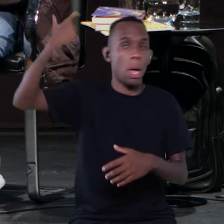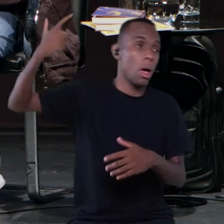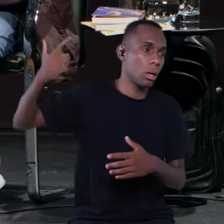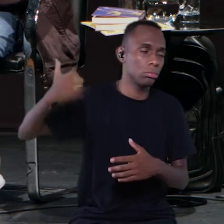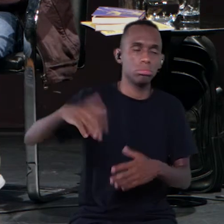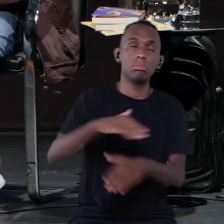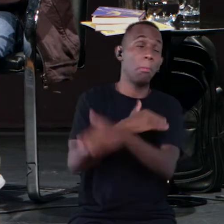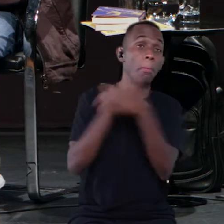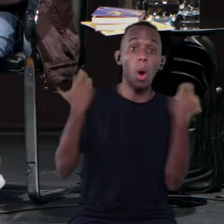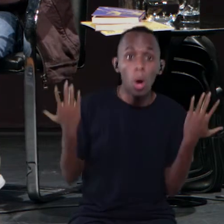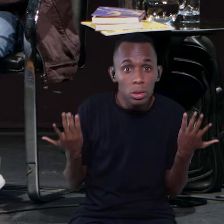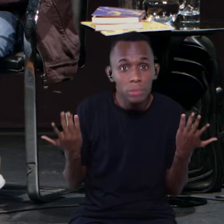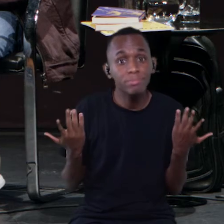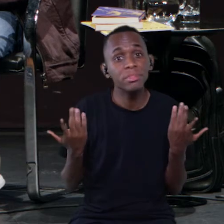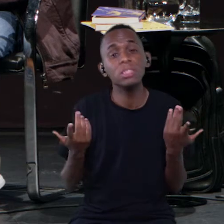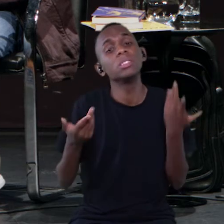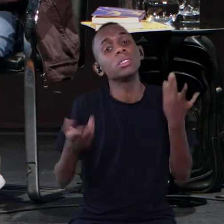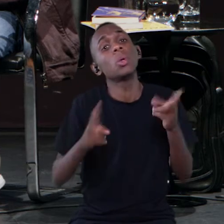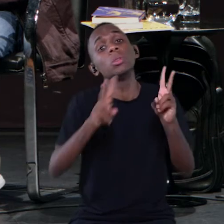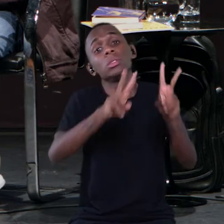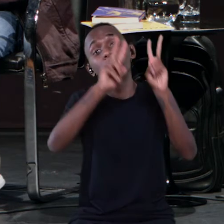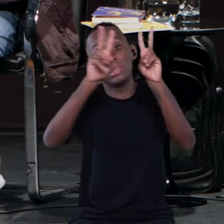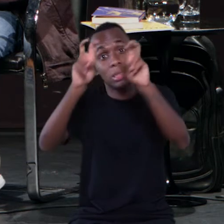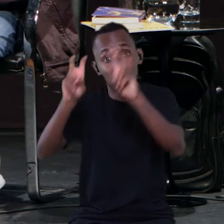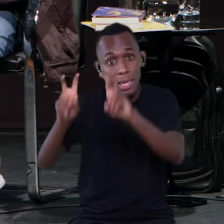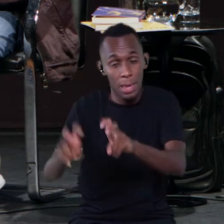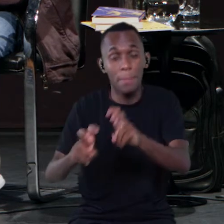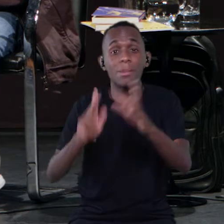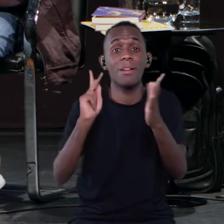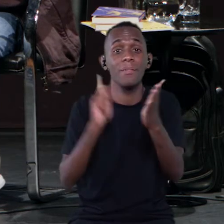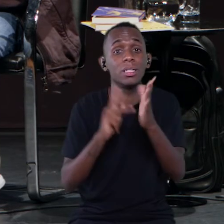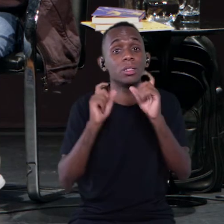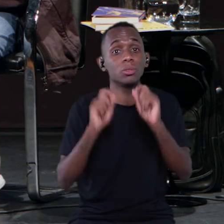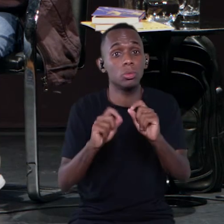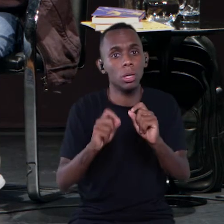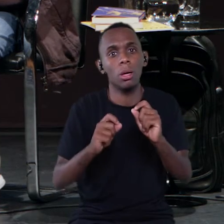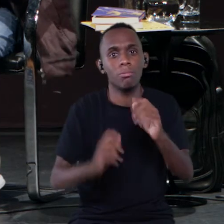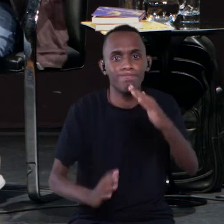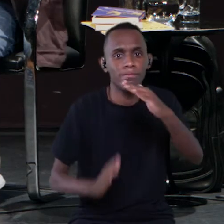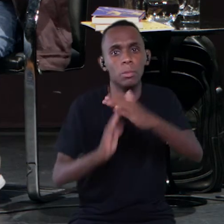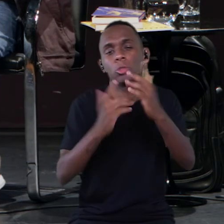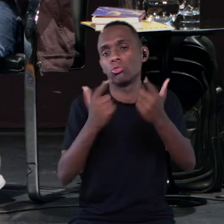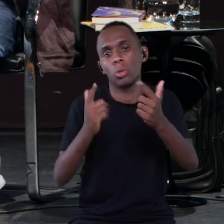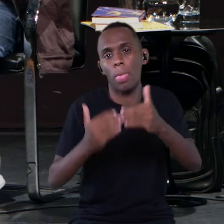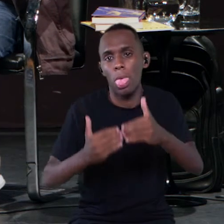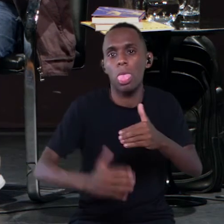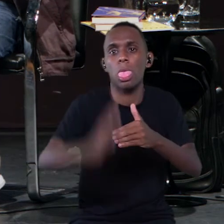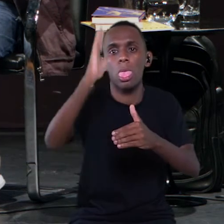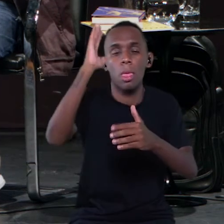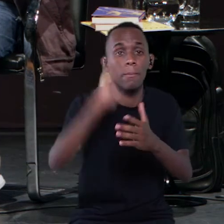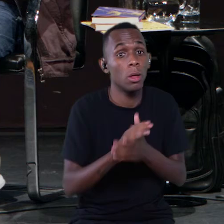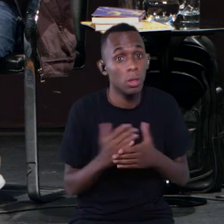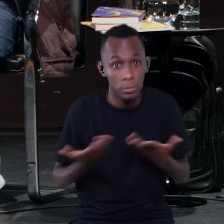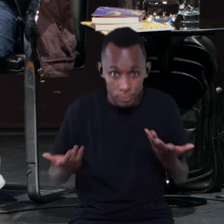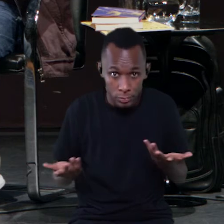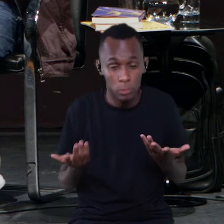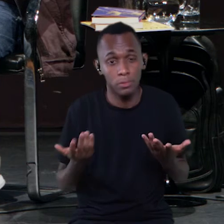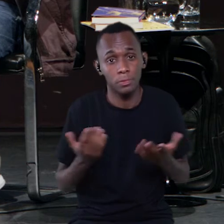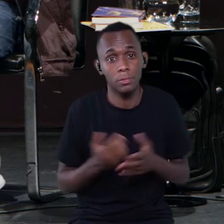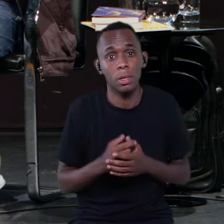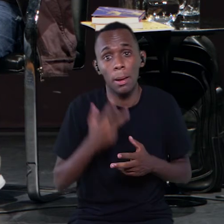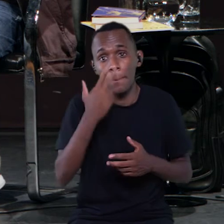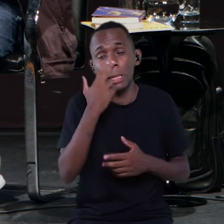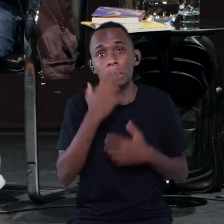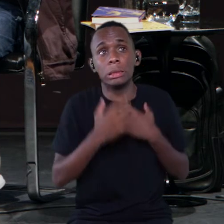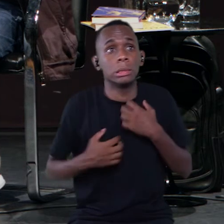claro, começa aí. São temas que, na verdade, eles transcendem as fronteiras hoje. Que, por um lado, é desolador, porque